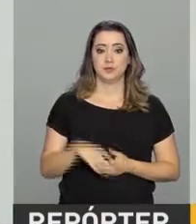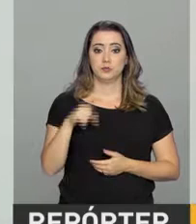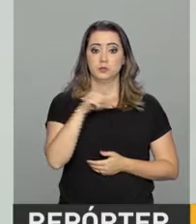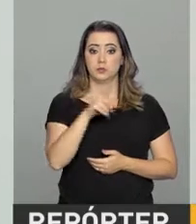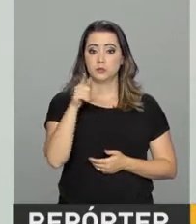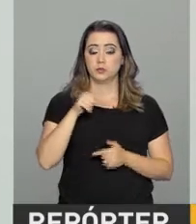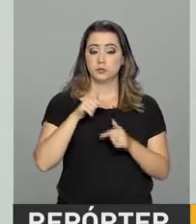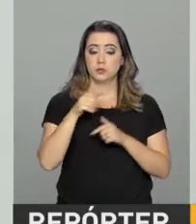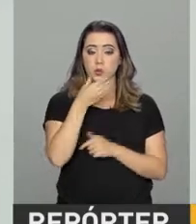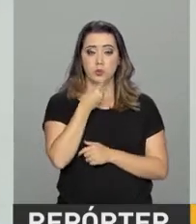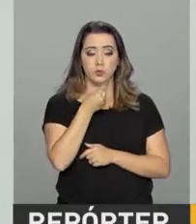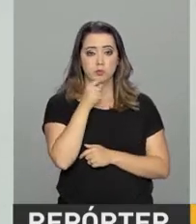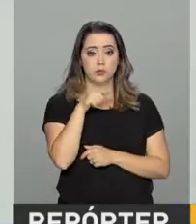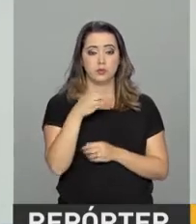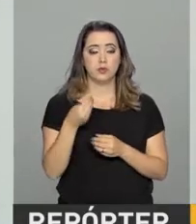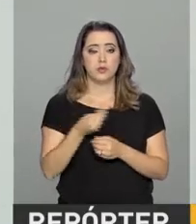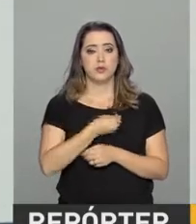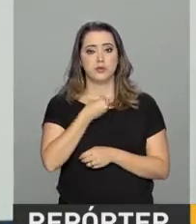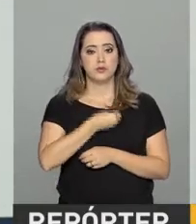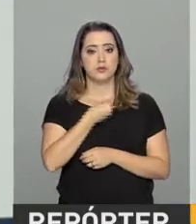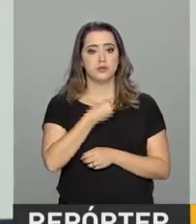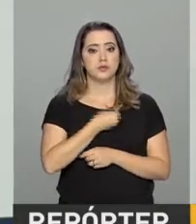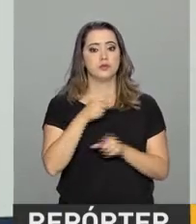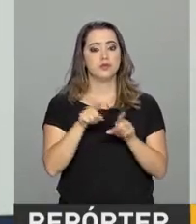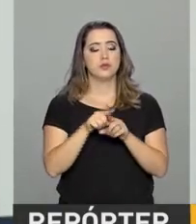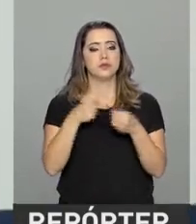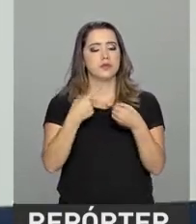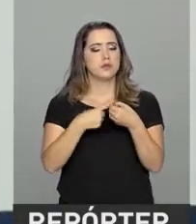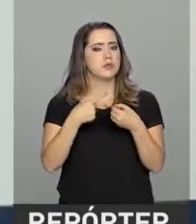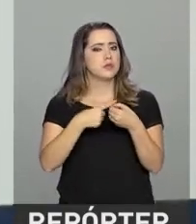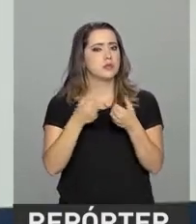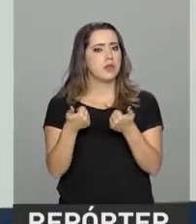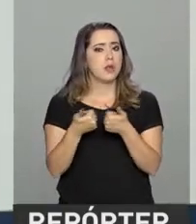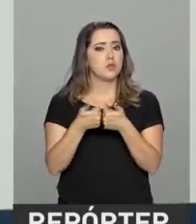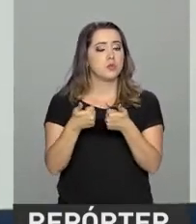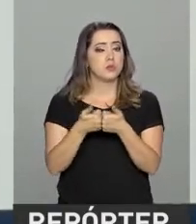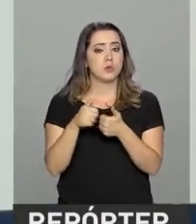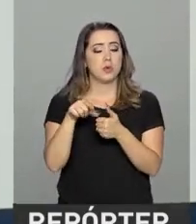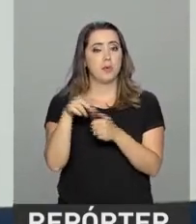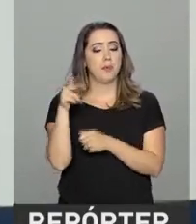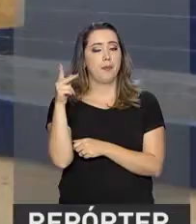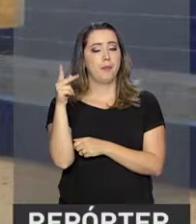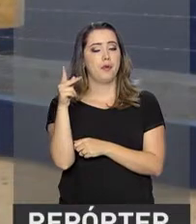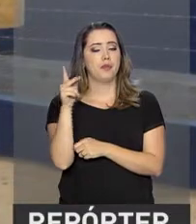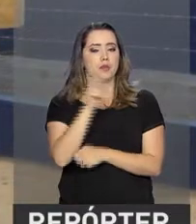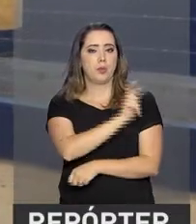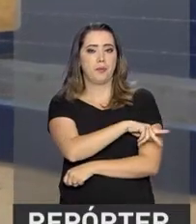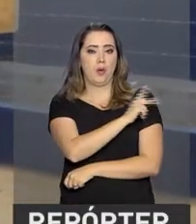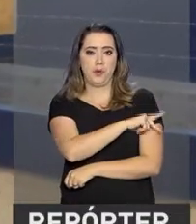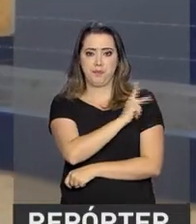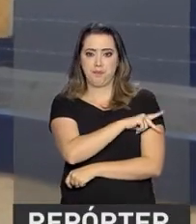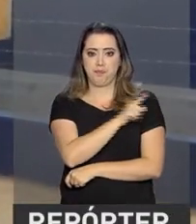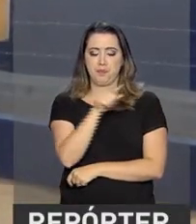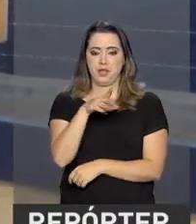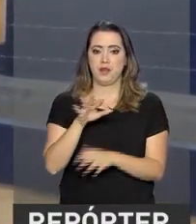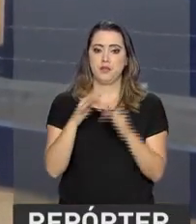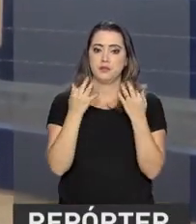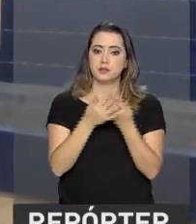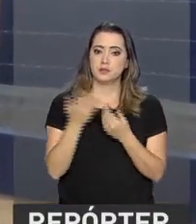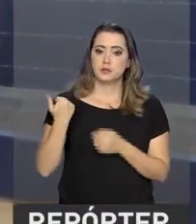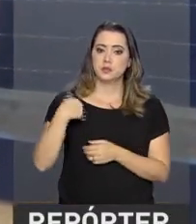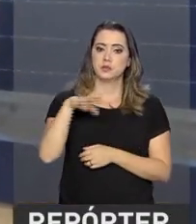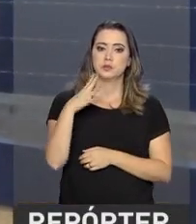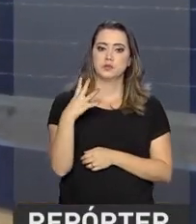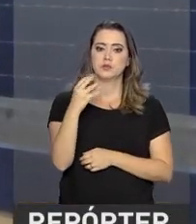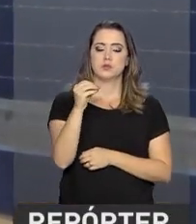eletricista Genésio mora em Veredas da Cacimba, comunidade rural do semiárido do Piauí. A família dele está entre as mais